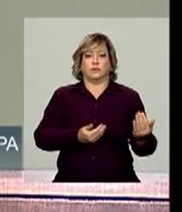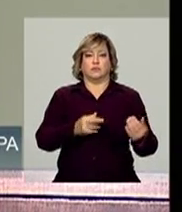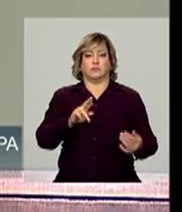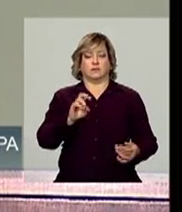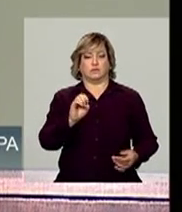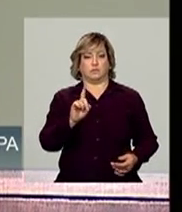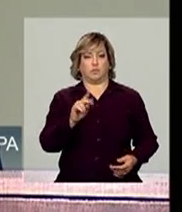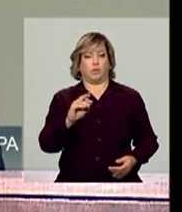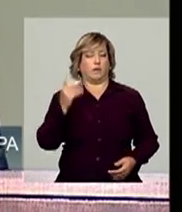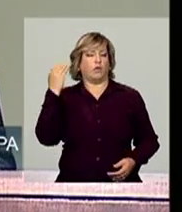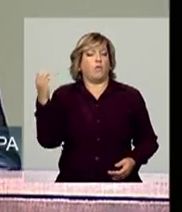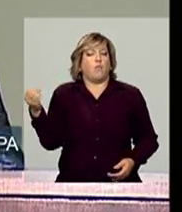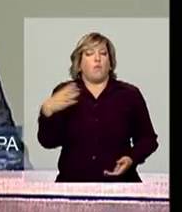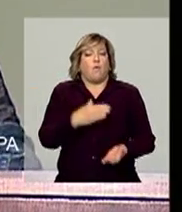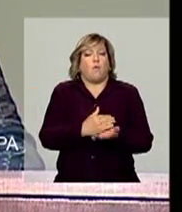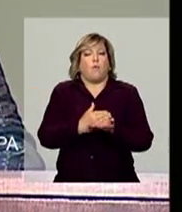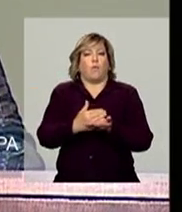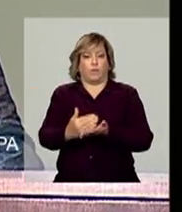então emergia.